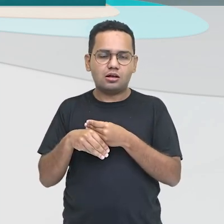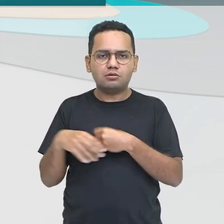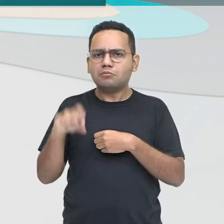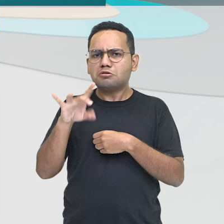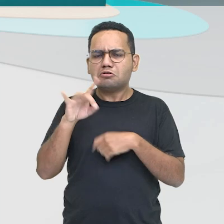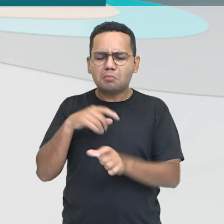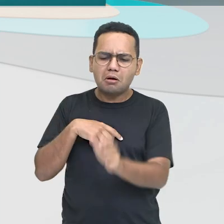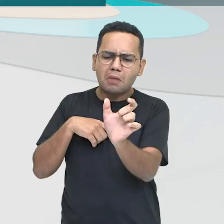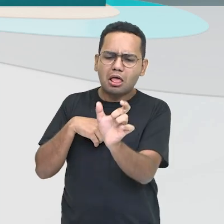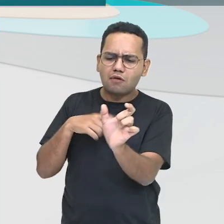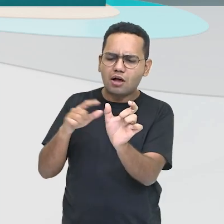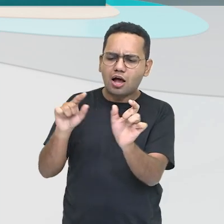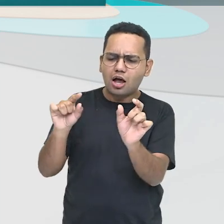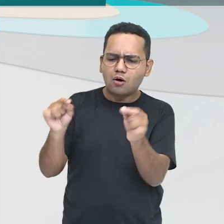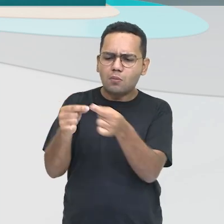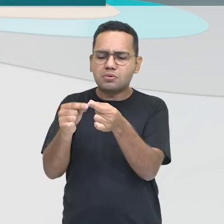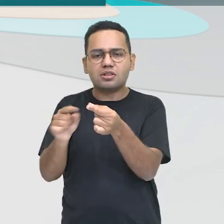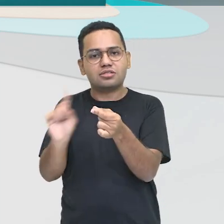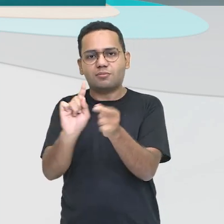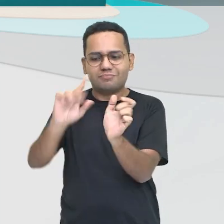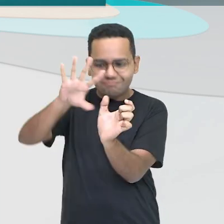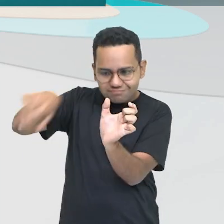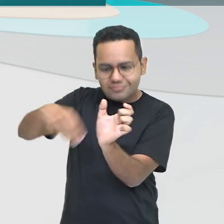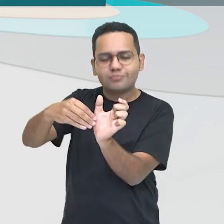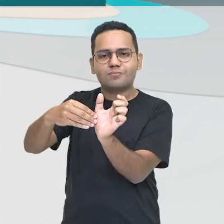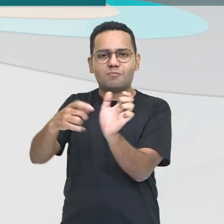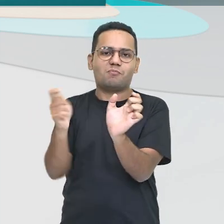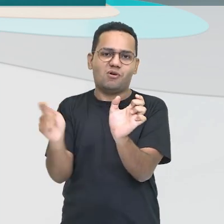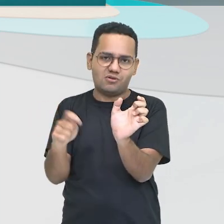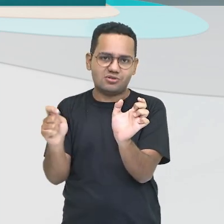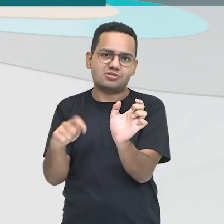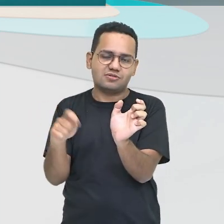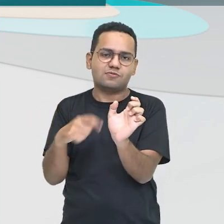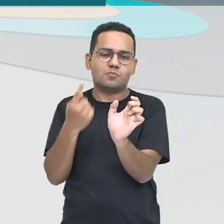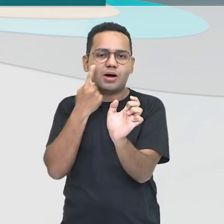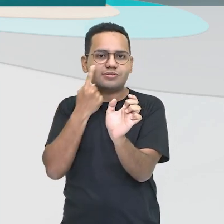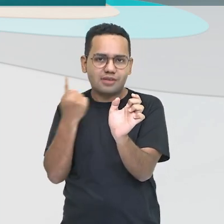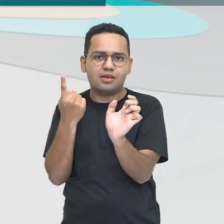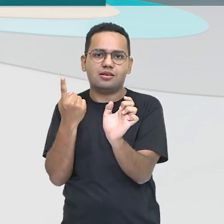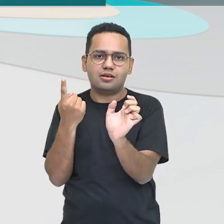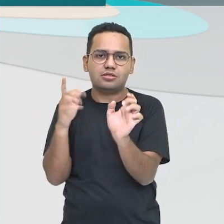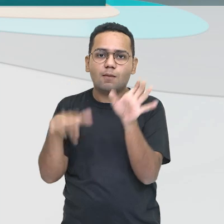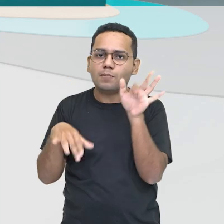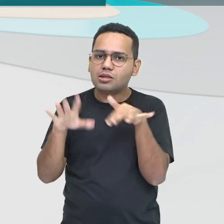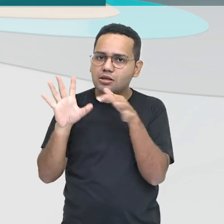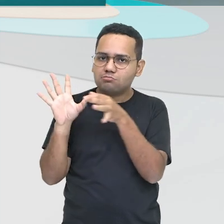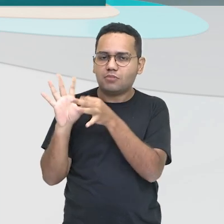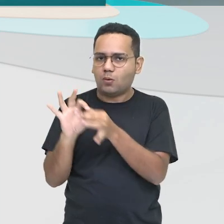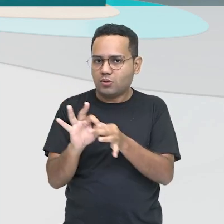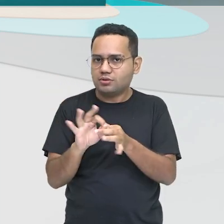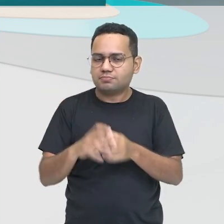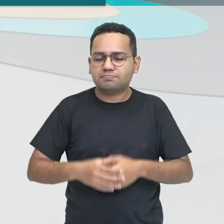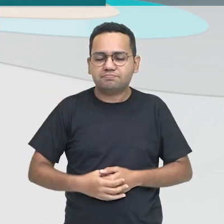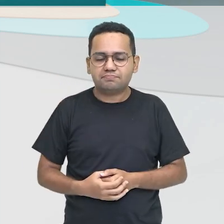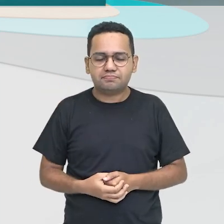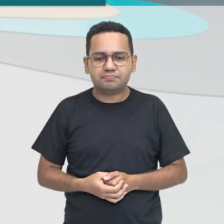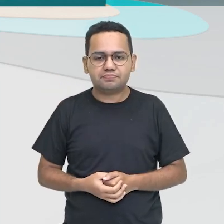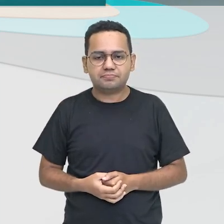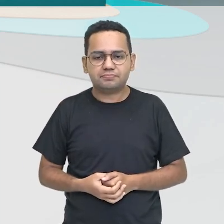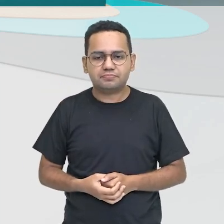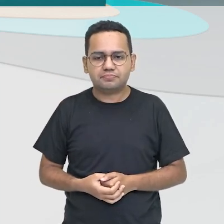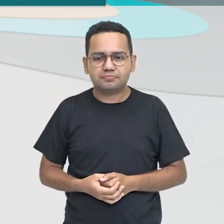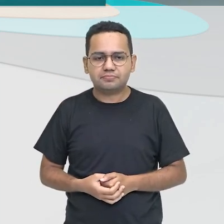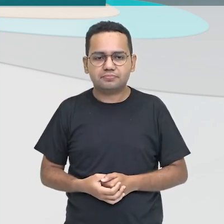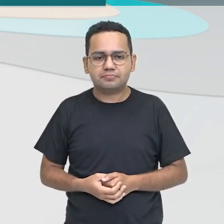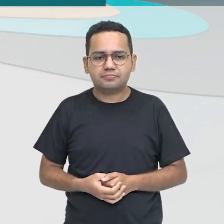conectar, mas eles também podem passar uma outra informação relacionada aí à sua classificação. Tá certo? Vamos ver então